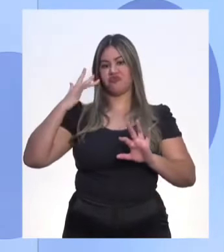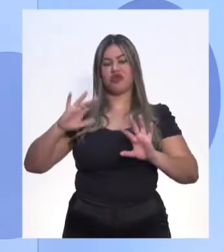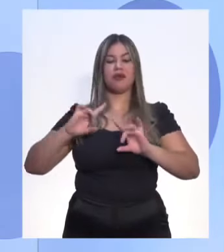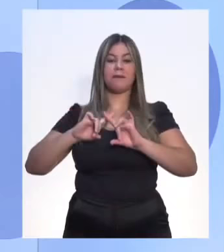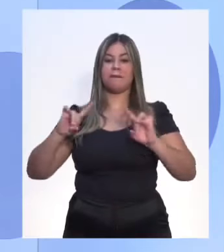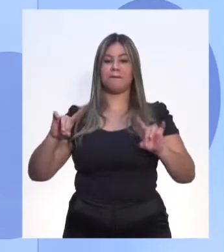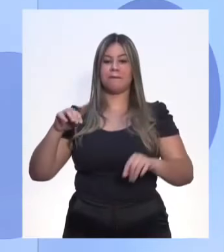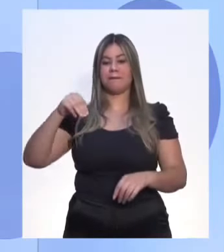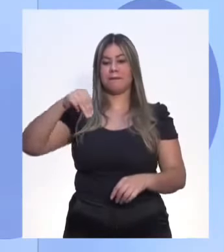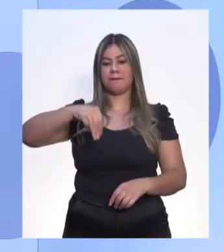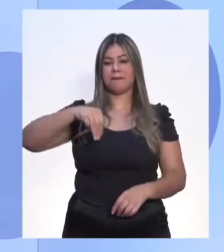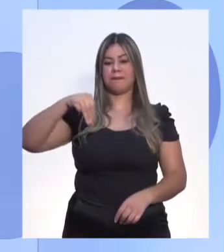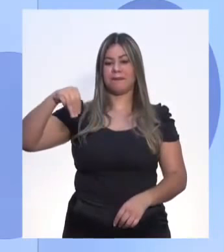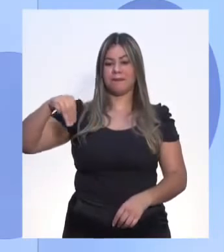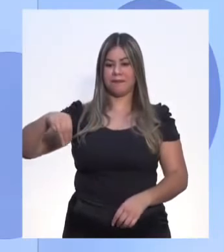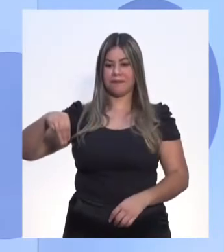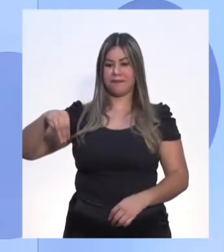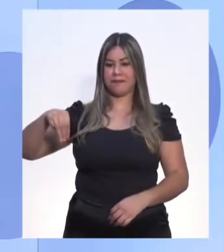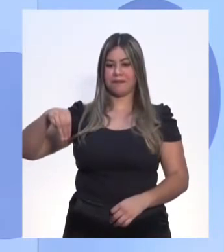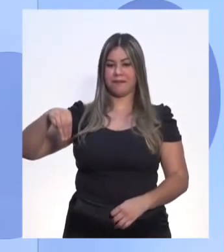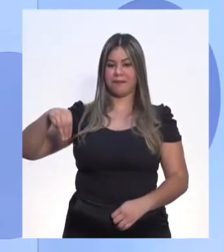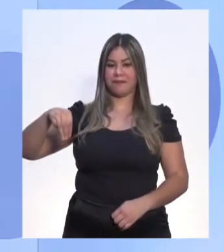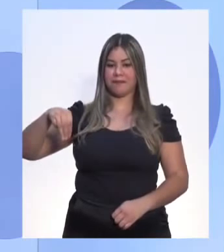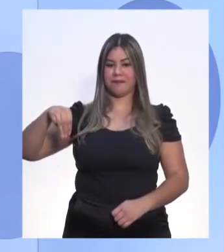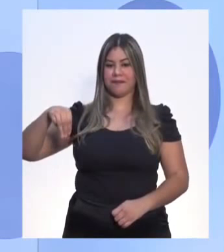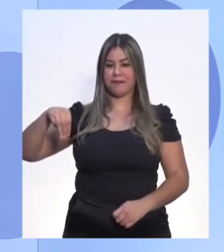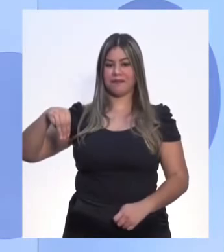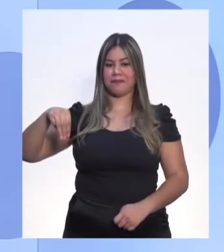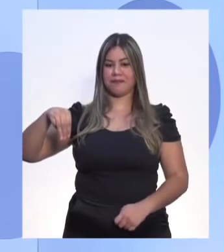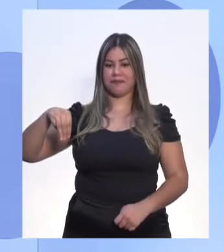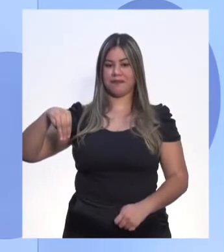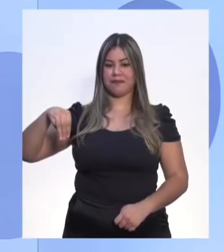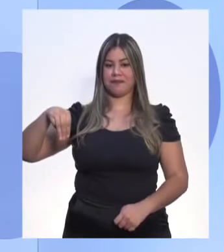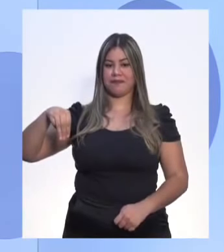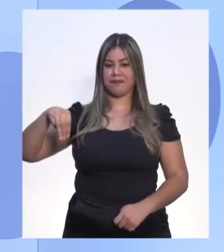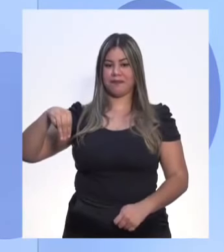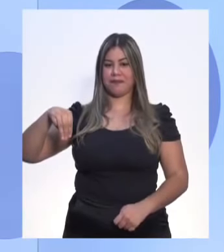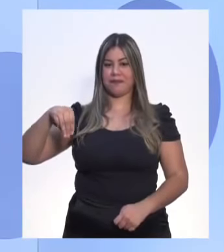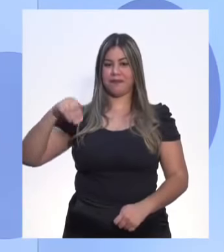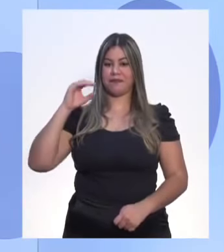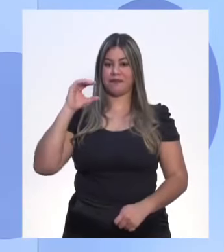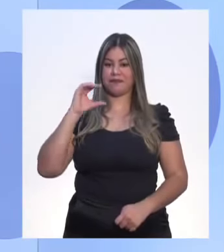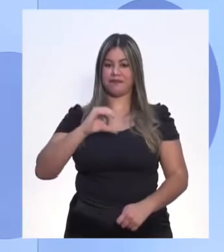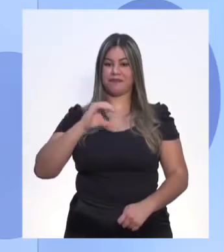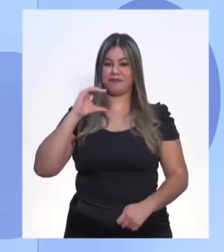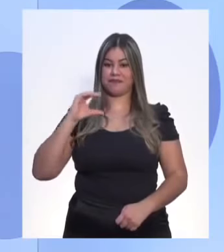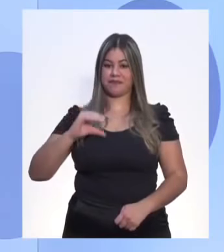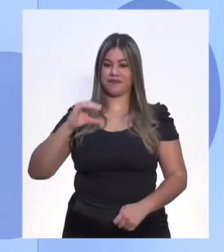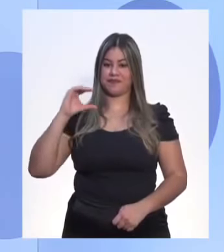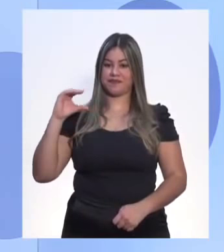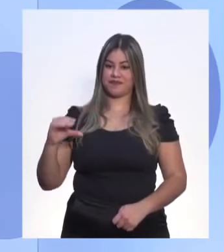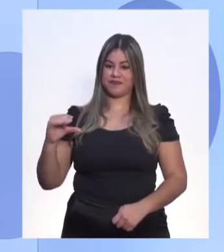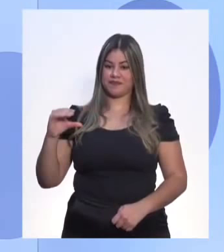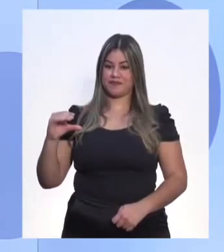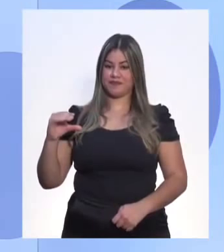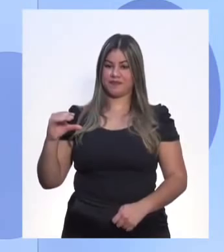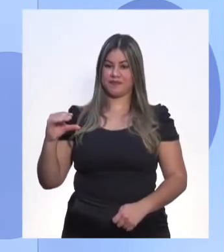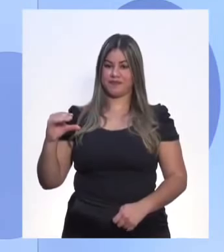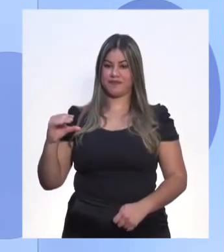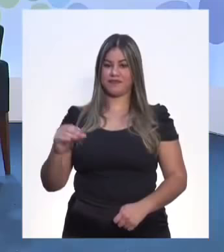olha outro m m m m m m c c c c c c c